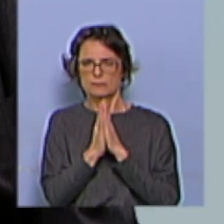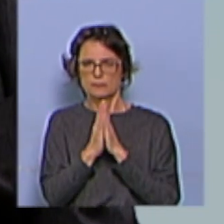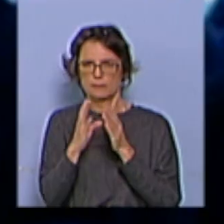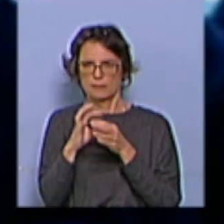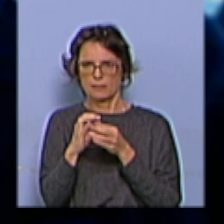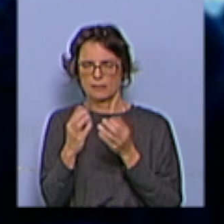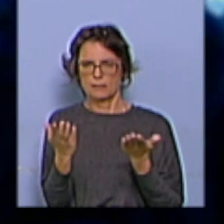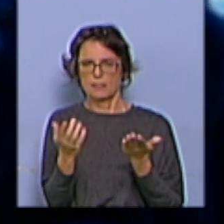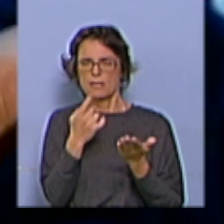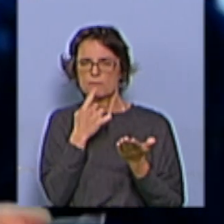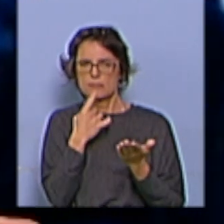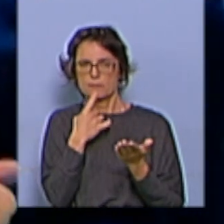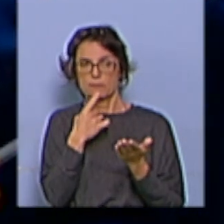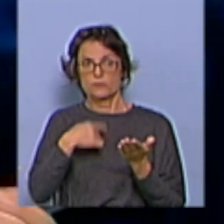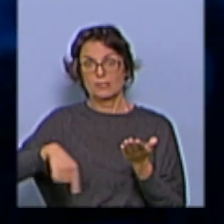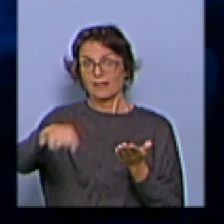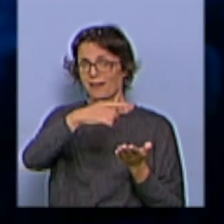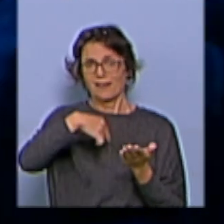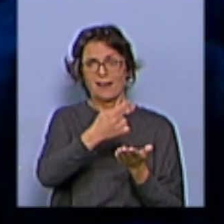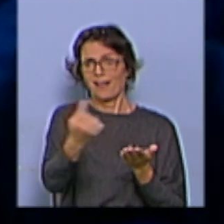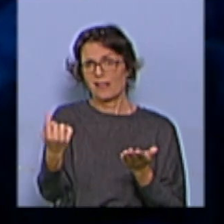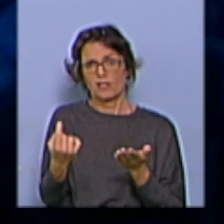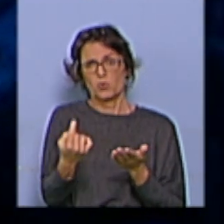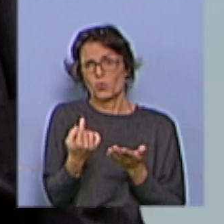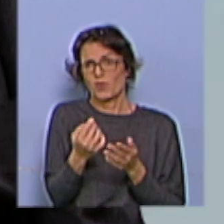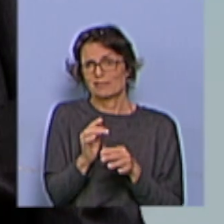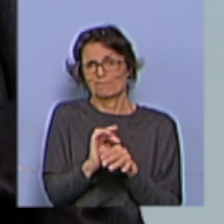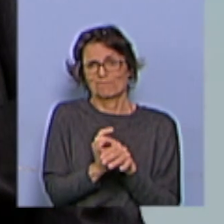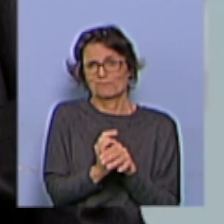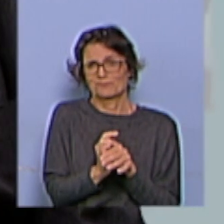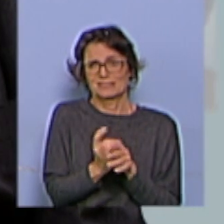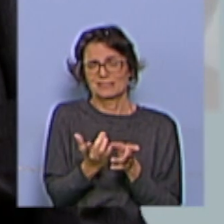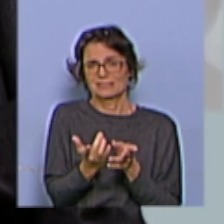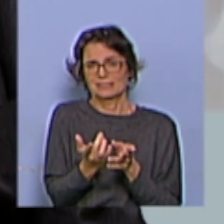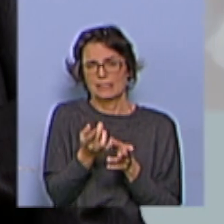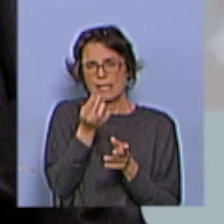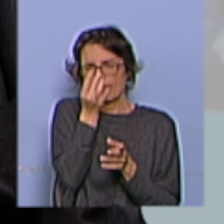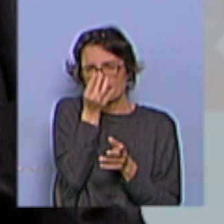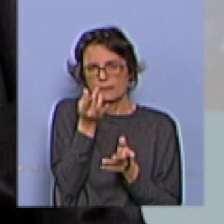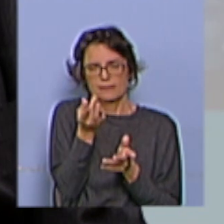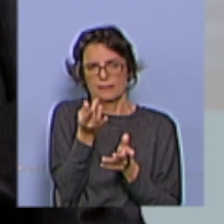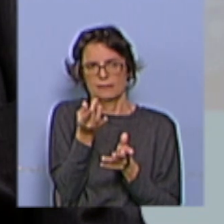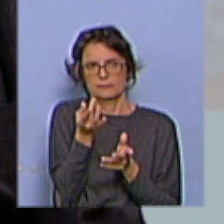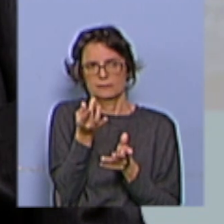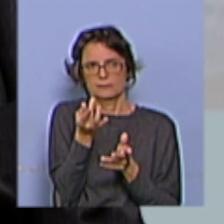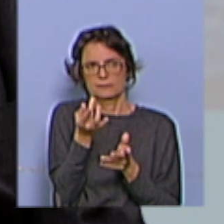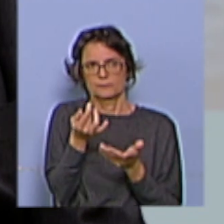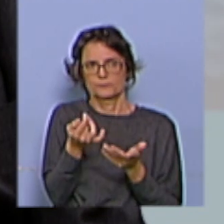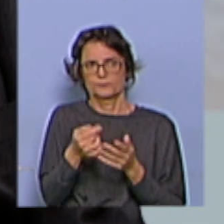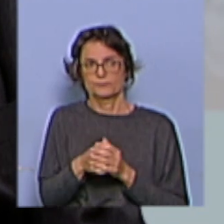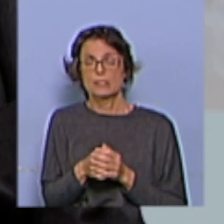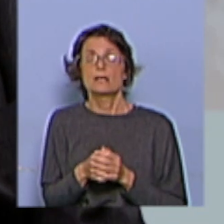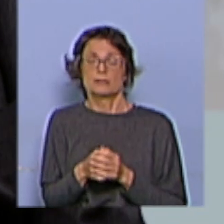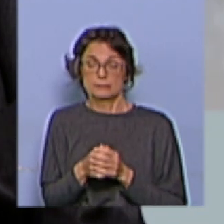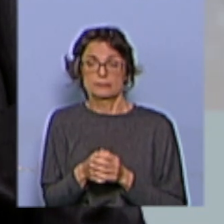dia para o outro a algo que pode surgir, não é? Eu creio que esta pandemia trouxe-nos essa consciência,